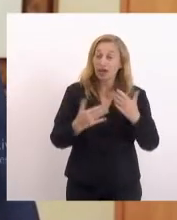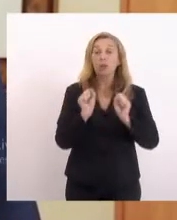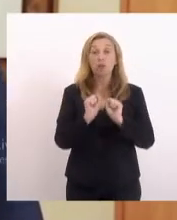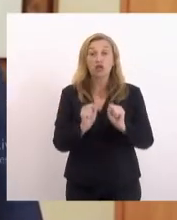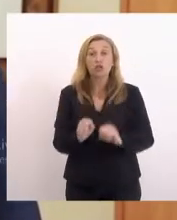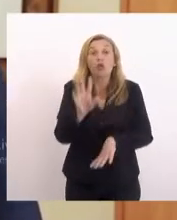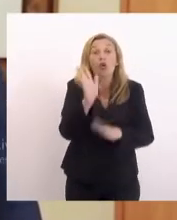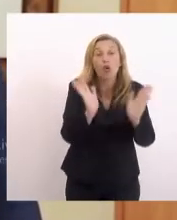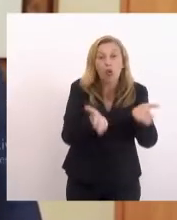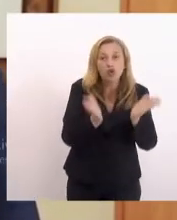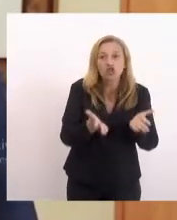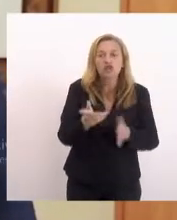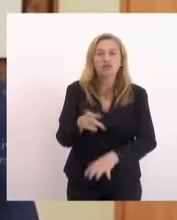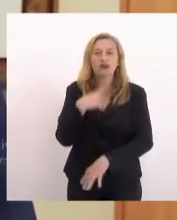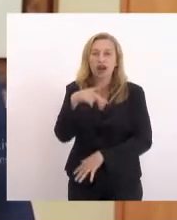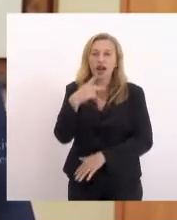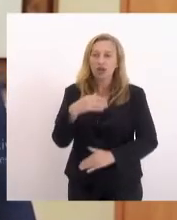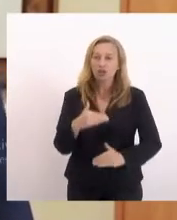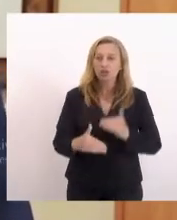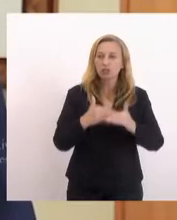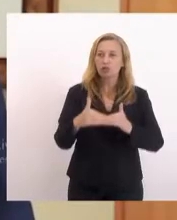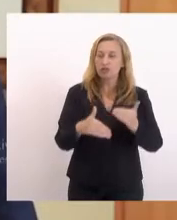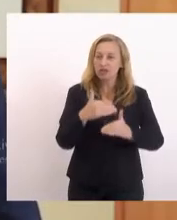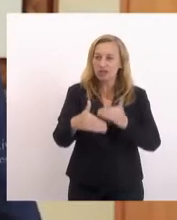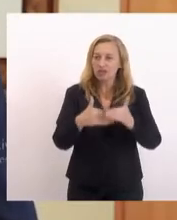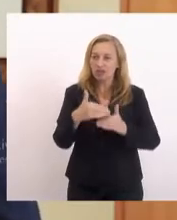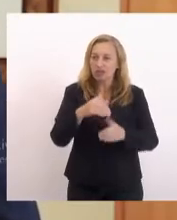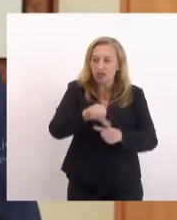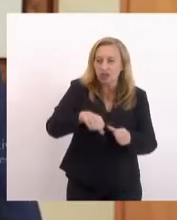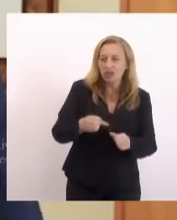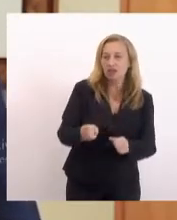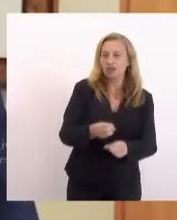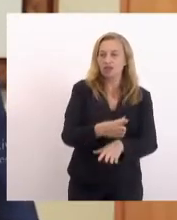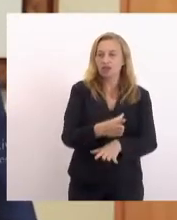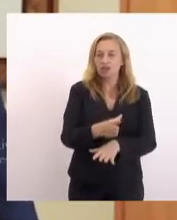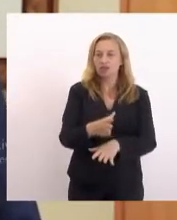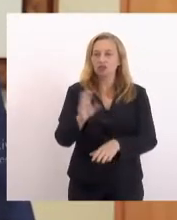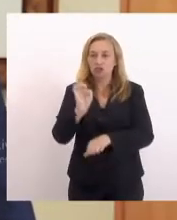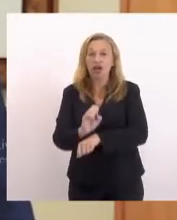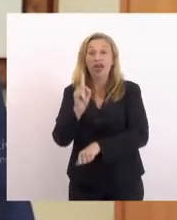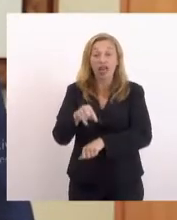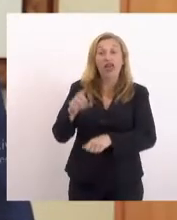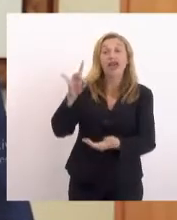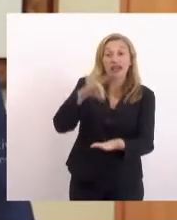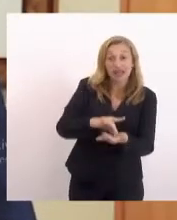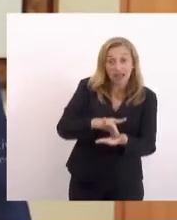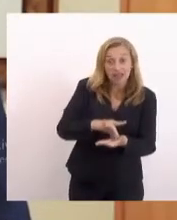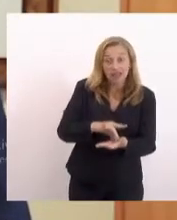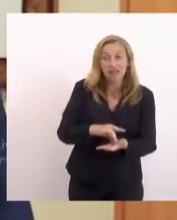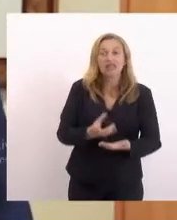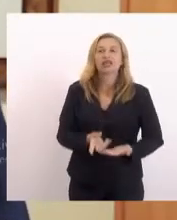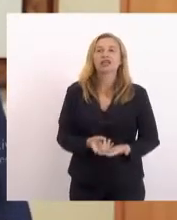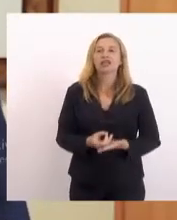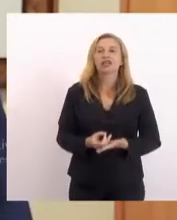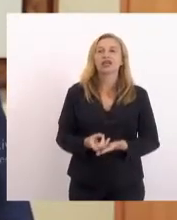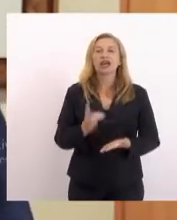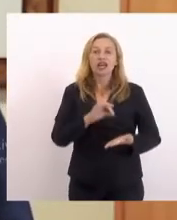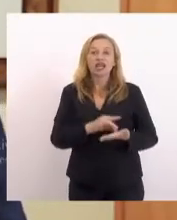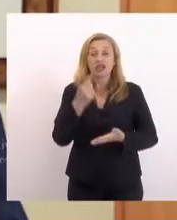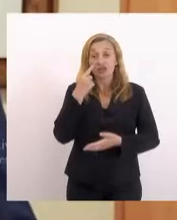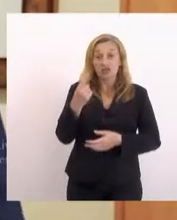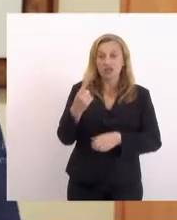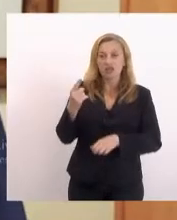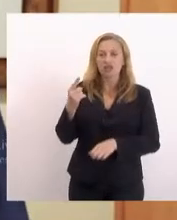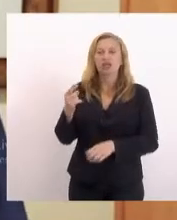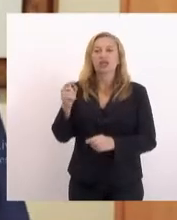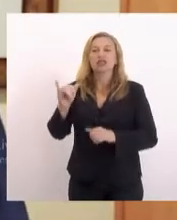podemos hoje afirmar que o processo de reconstrução do Estado já é uma realidade. Realidade essa que é vista na capital e por